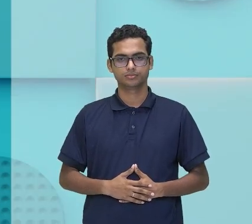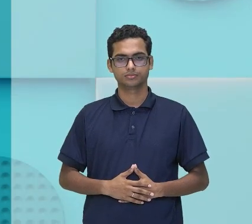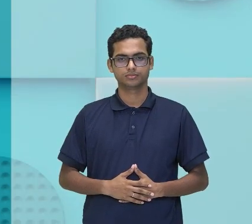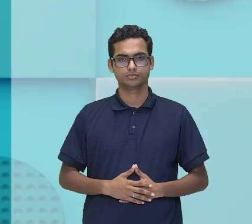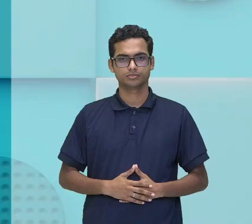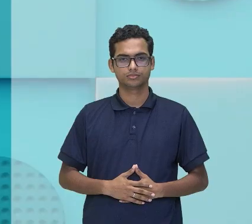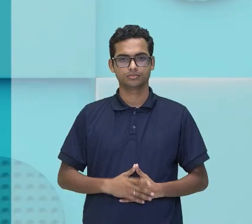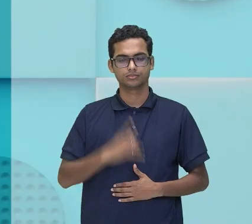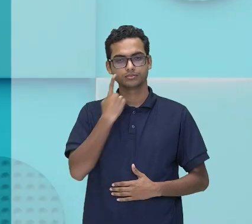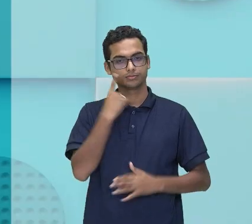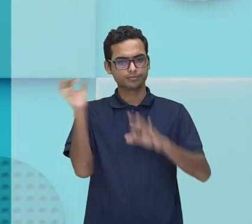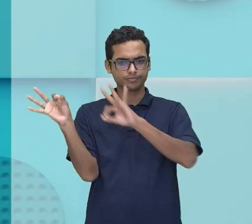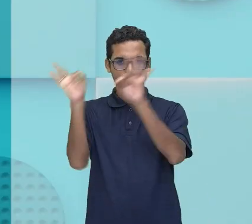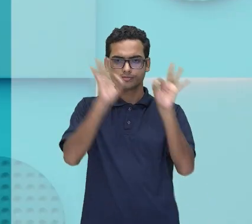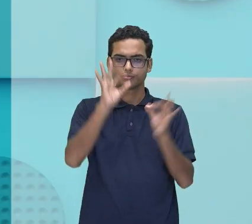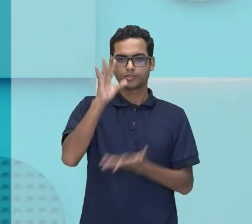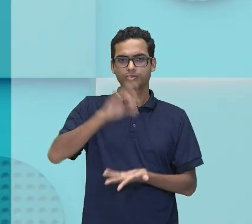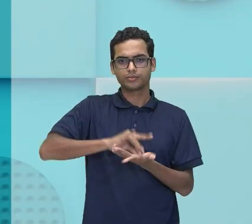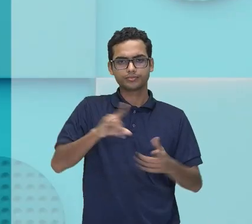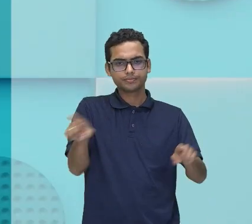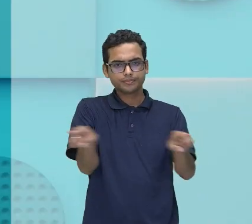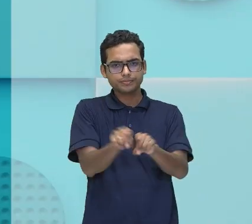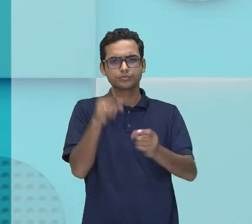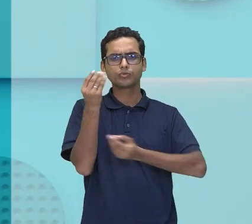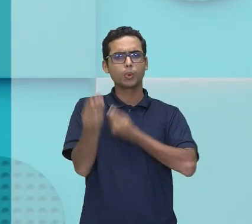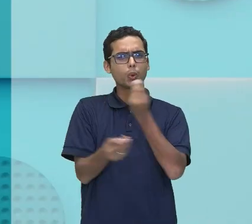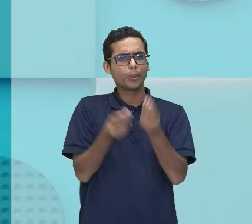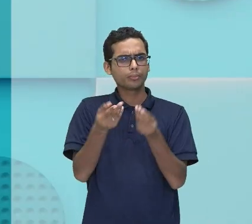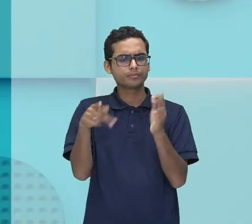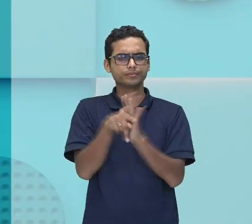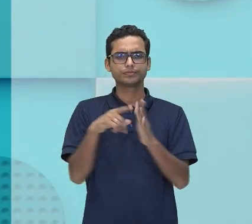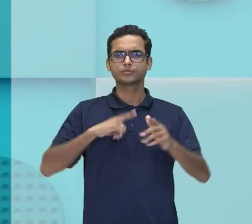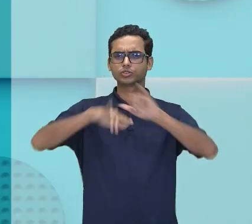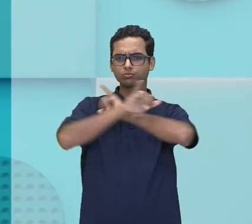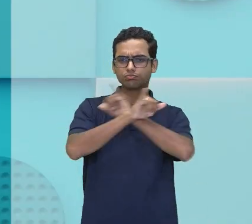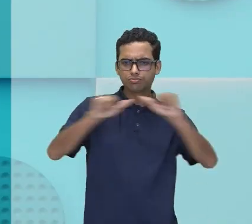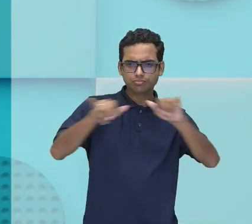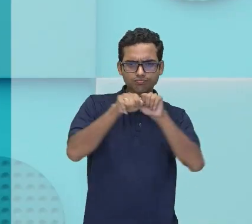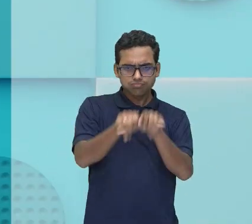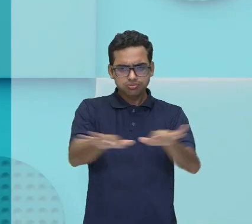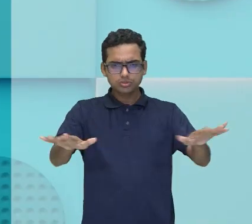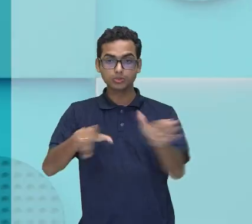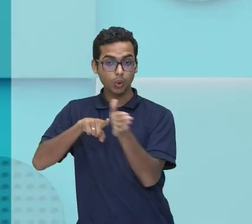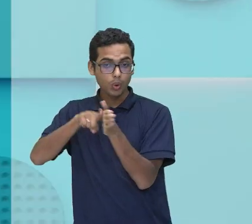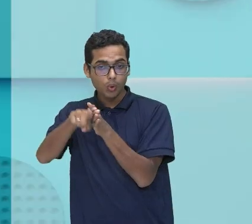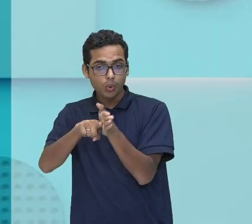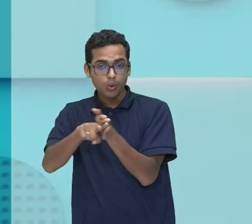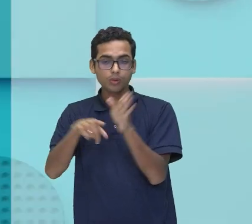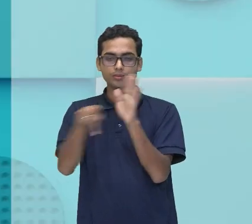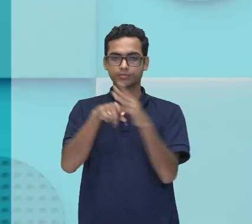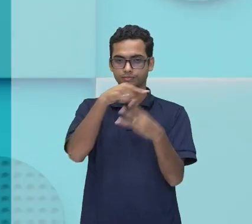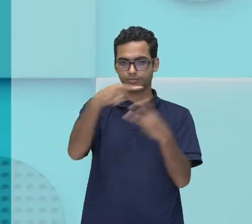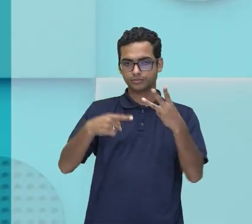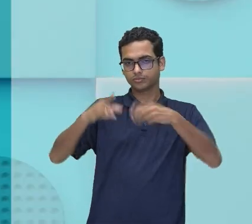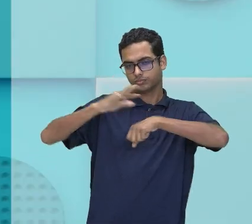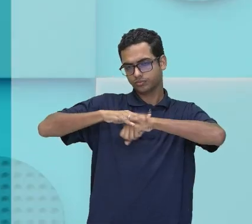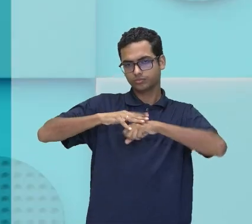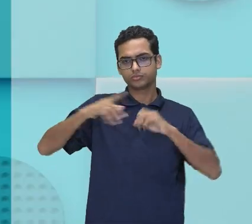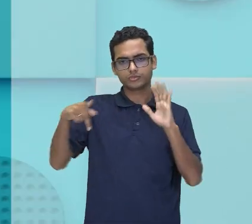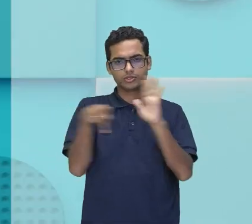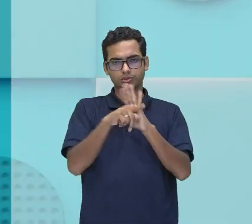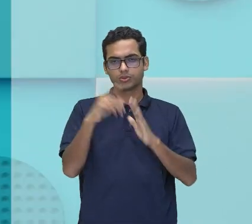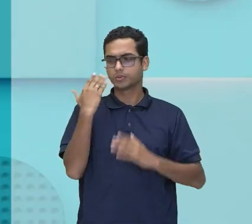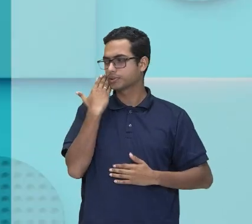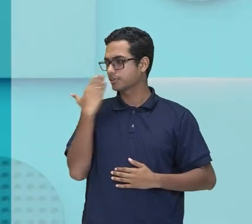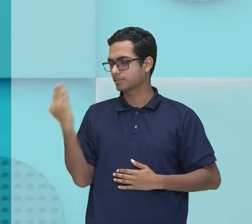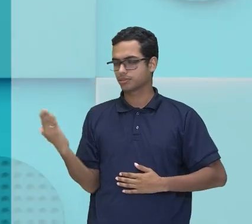Muito bem, vejam só, né? Então a gente viu aqui como estão divulgando o que eles pesquisaram sobre essas 3 doenças, né? Então veja que